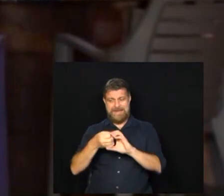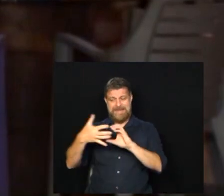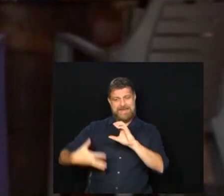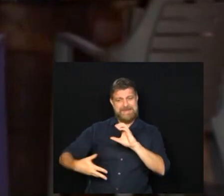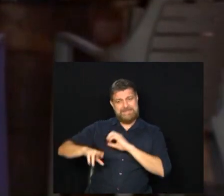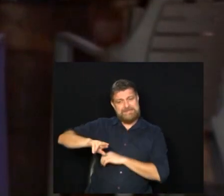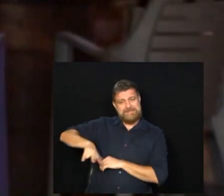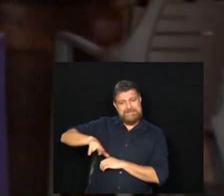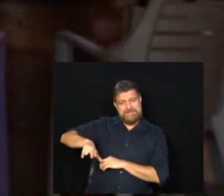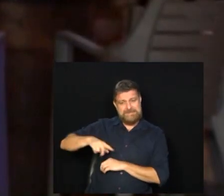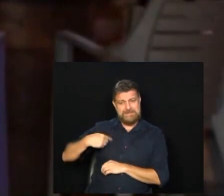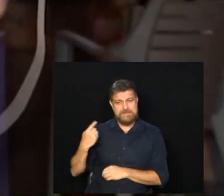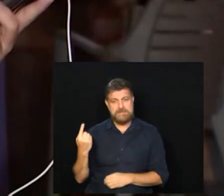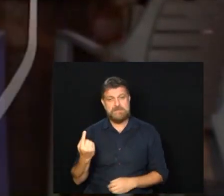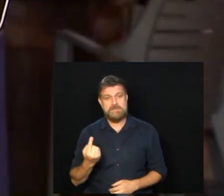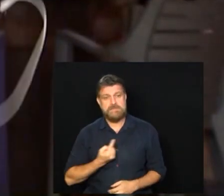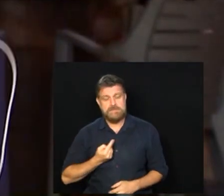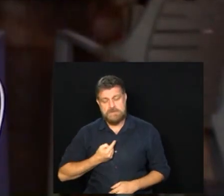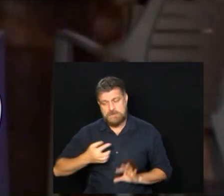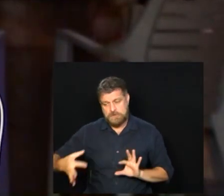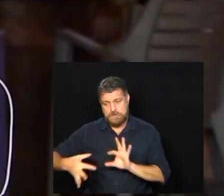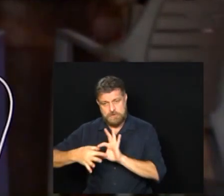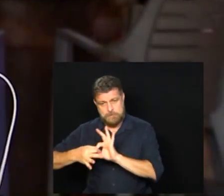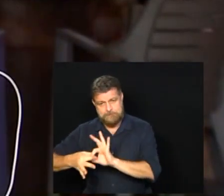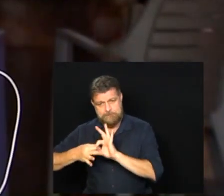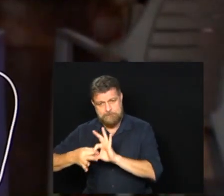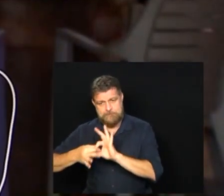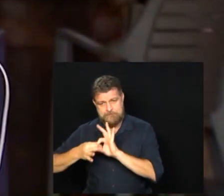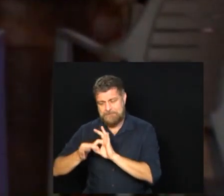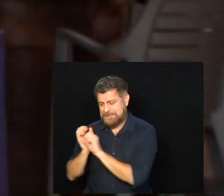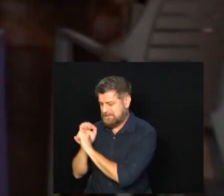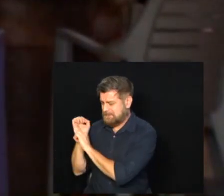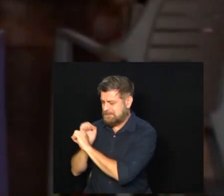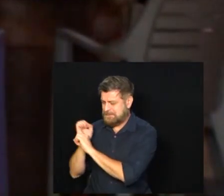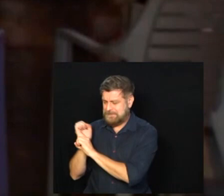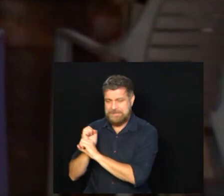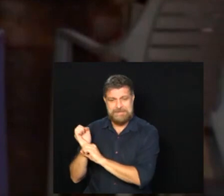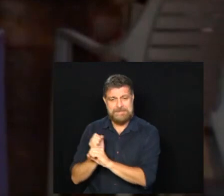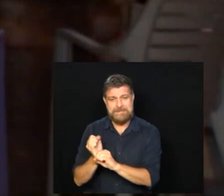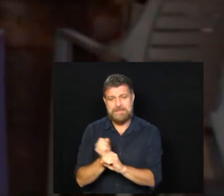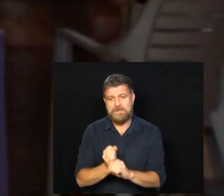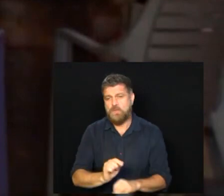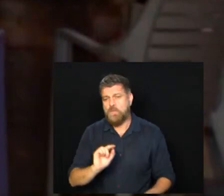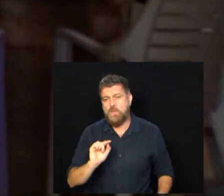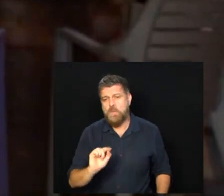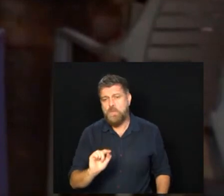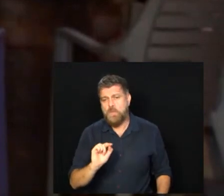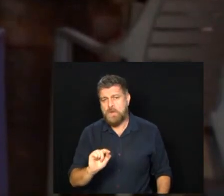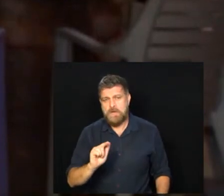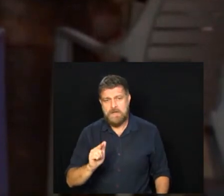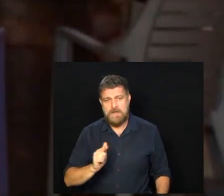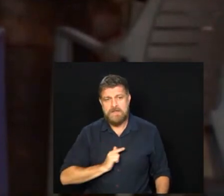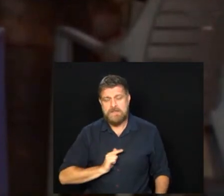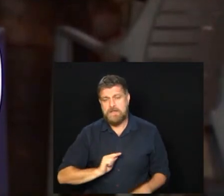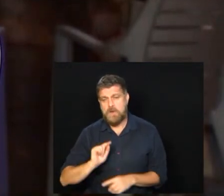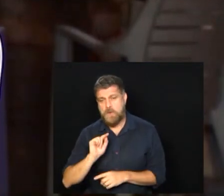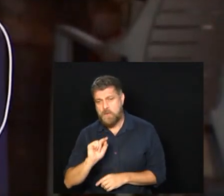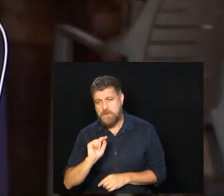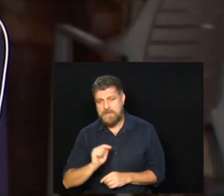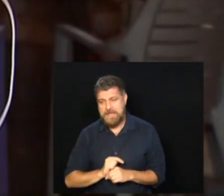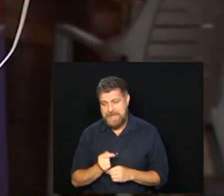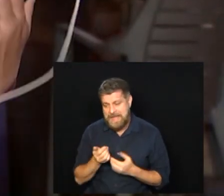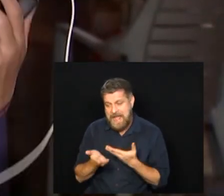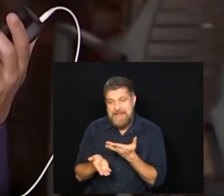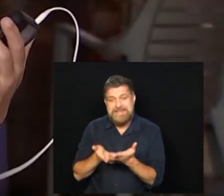aqui, que até faz com que a gente esteja juntos e unidos há tanto tempo, que é um background